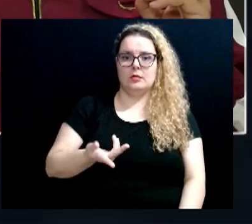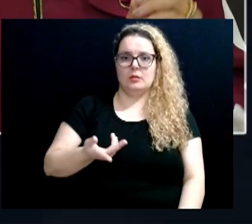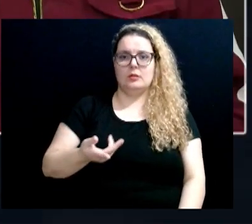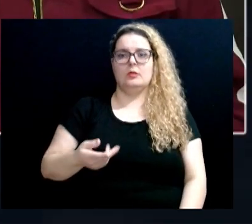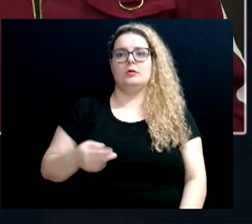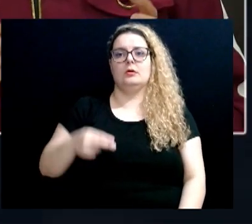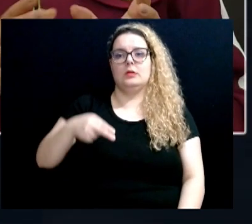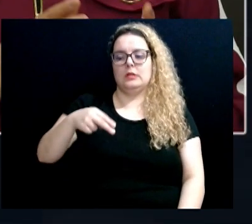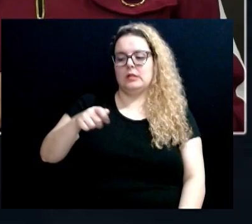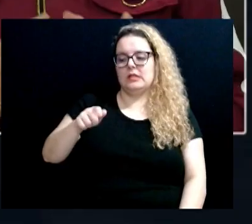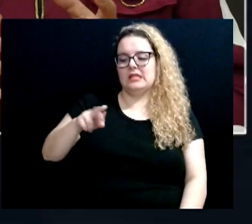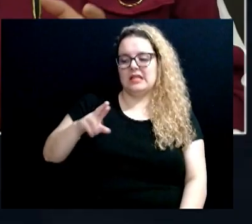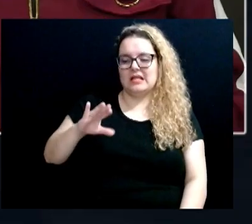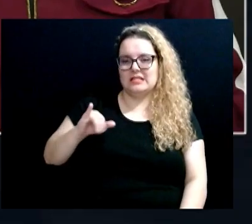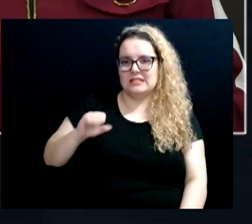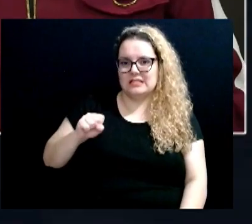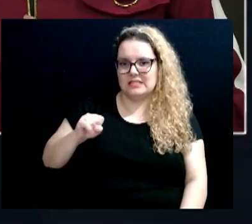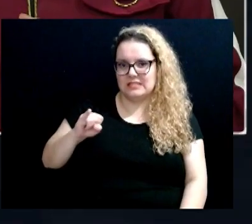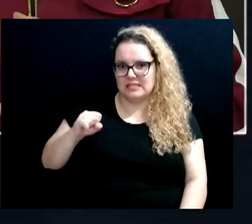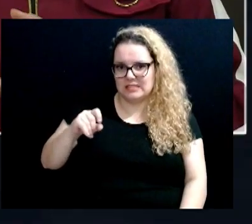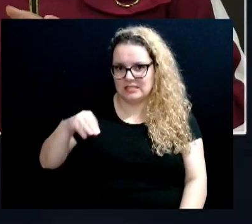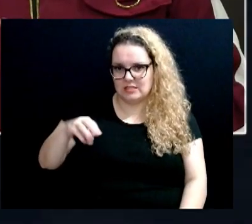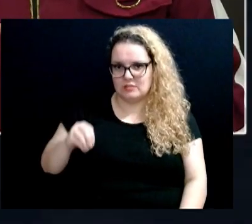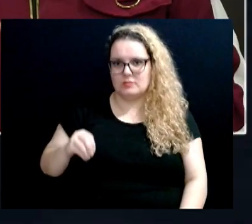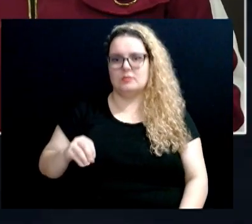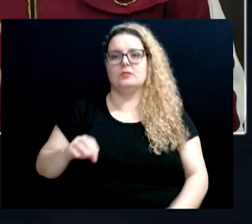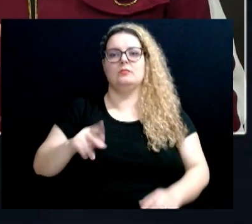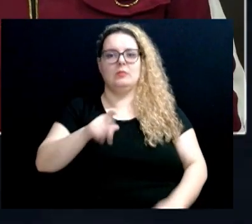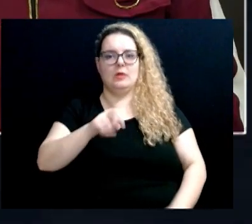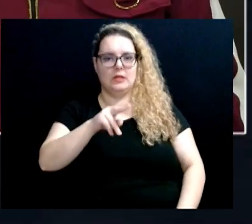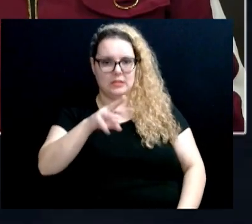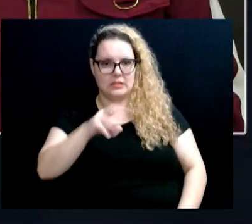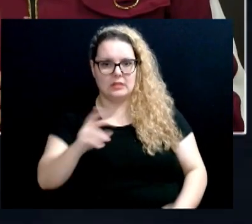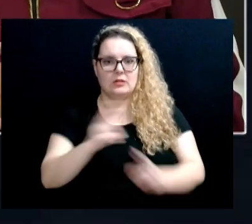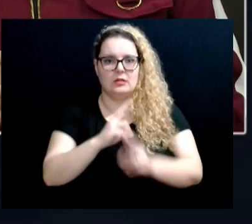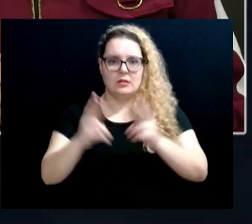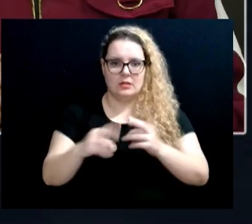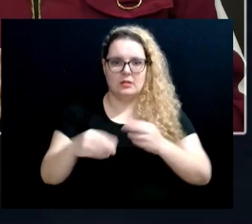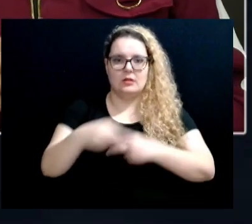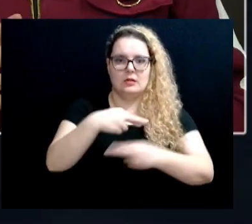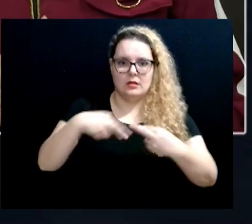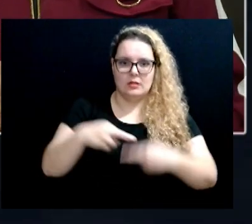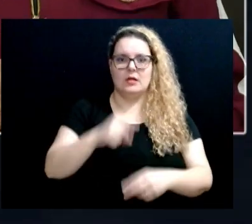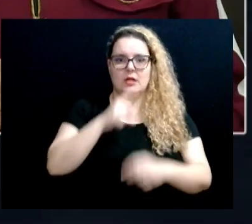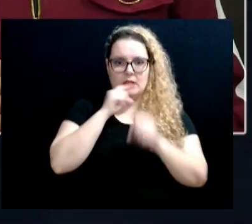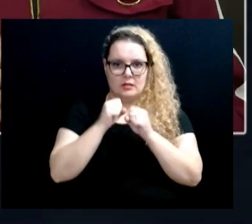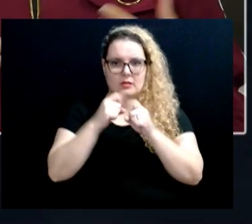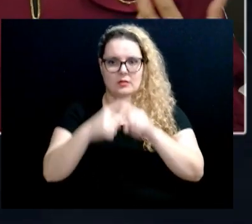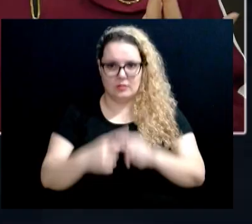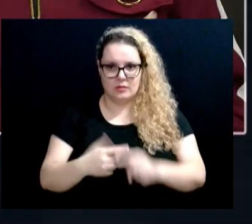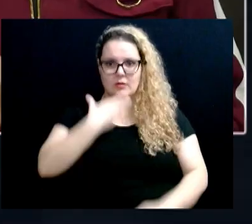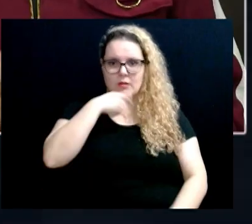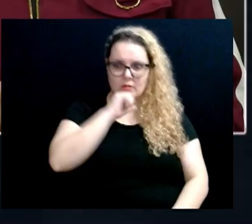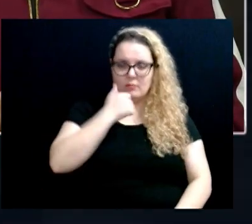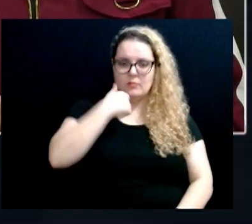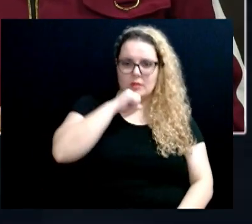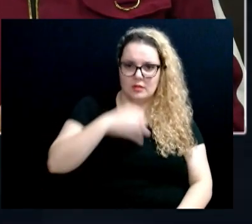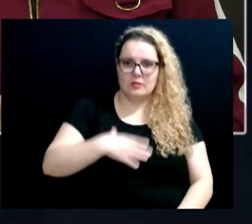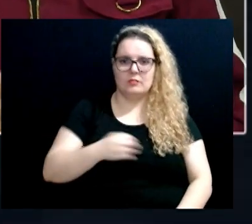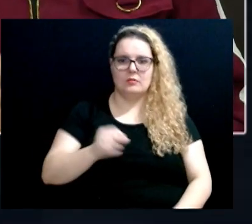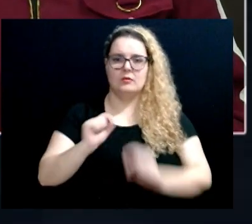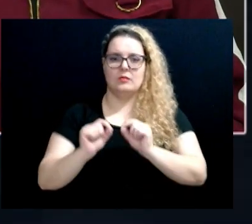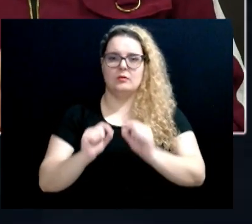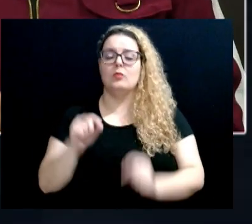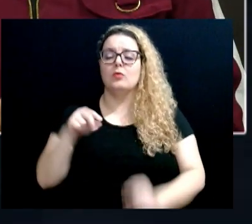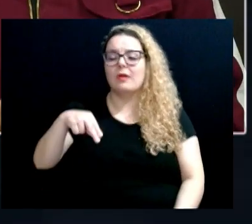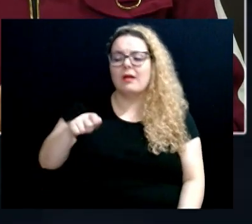narcisismo parental. Ele está aliado à inveja ou à competição entre pais e filhos? O que é o narcisismo parental?